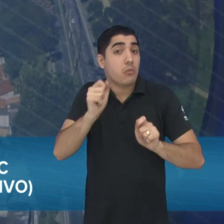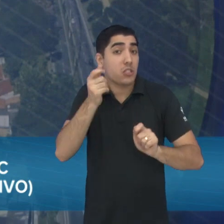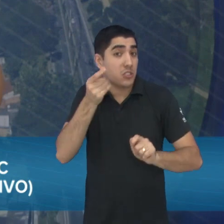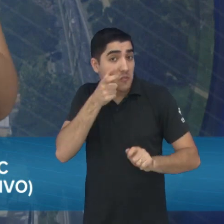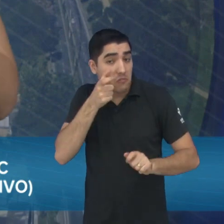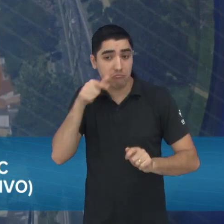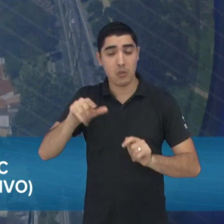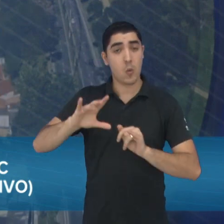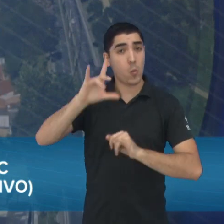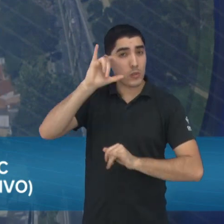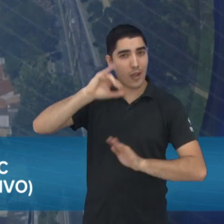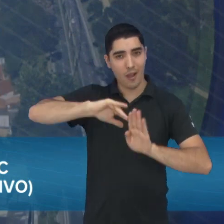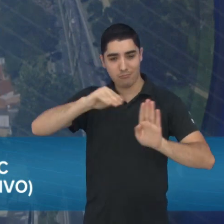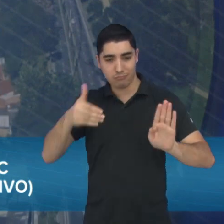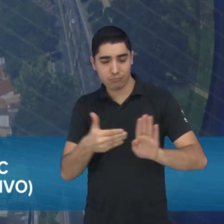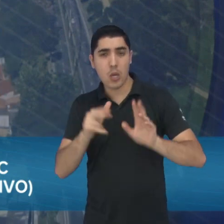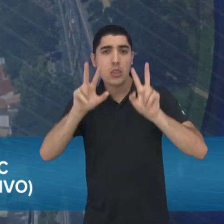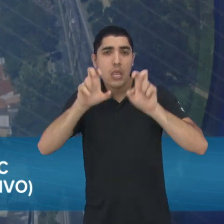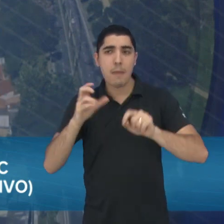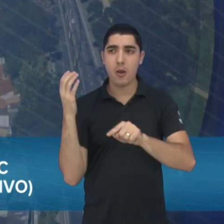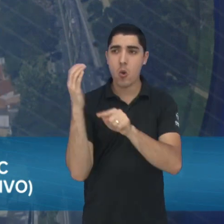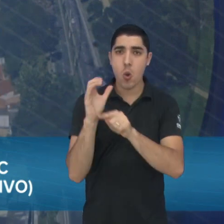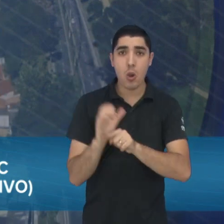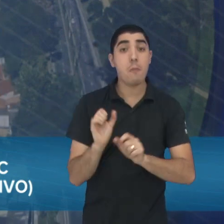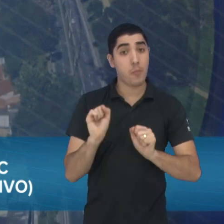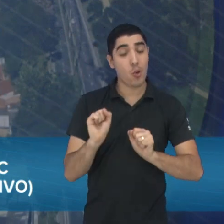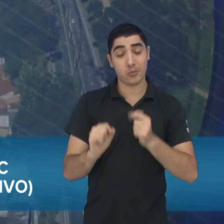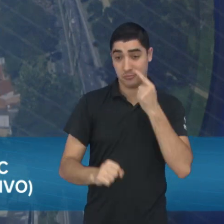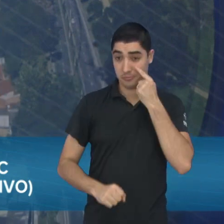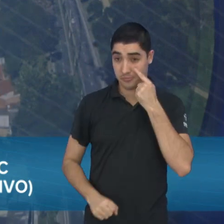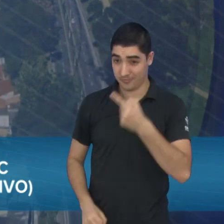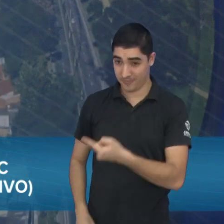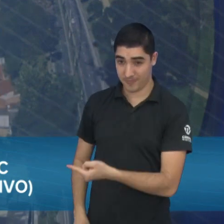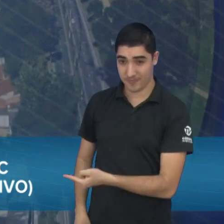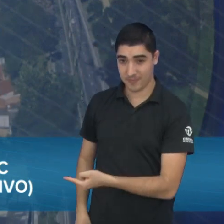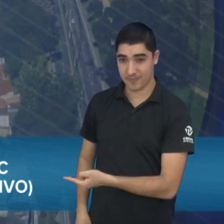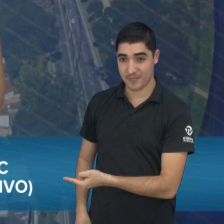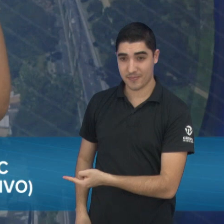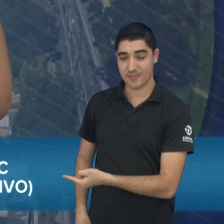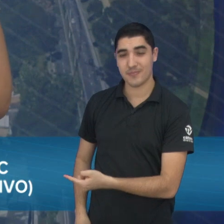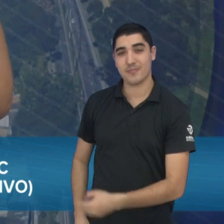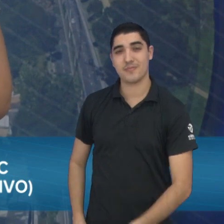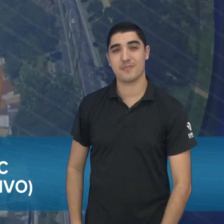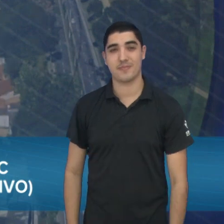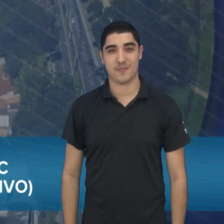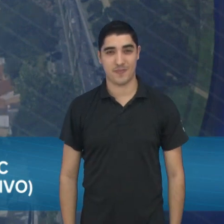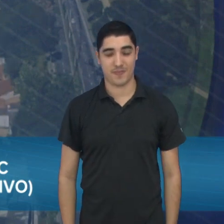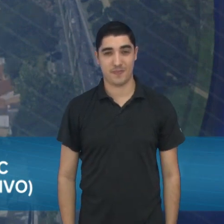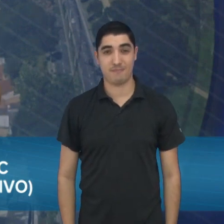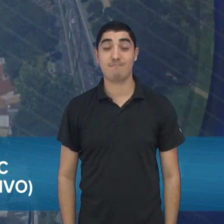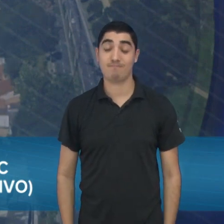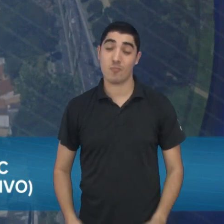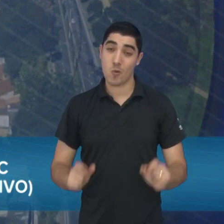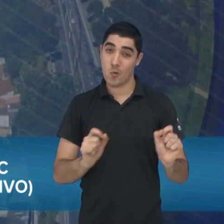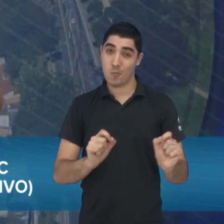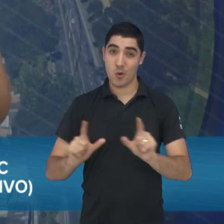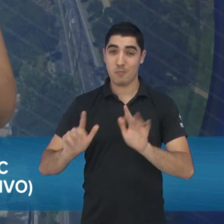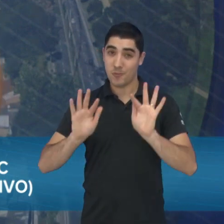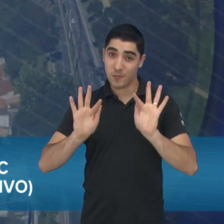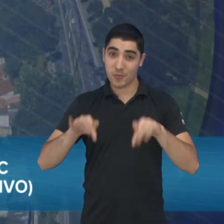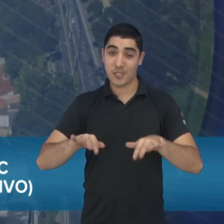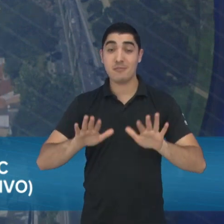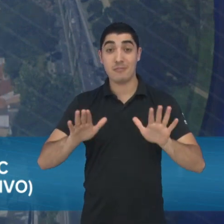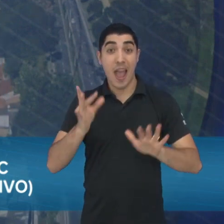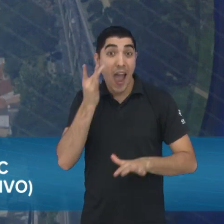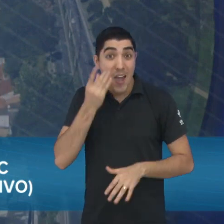sugestões de pautas para os nossos programas pelo Instagram, que é o @TV Câmara SJC. O Diálogos fica por aqui